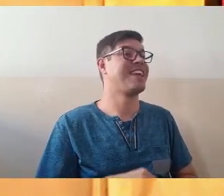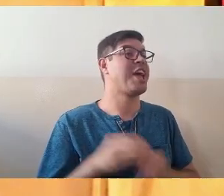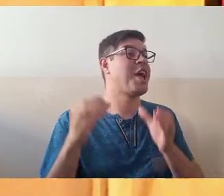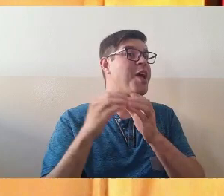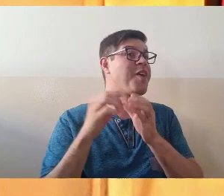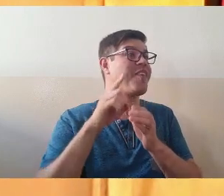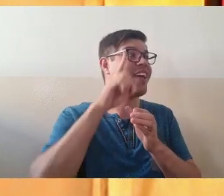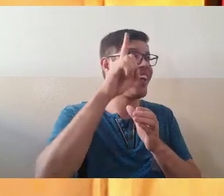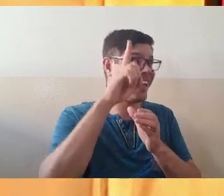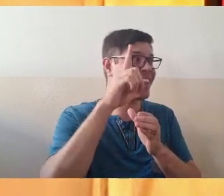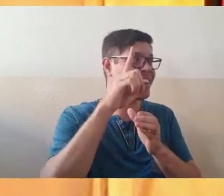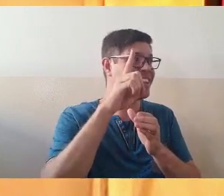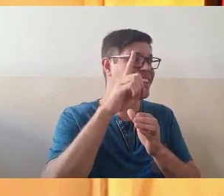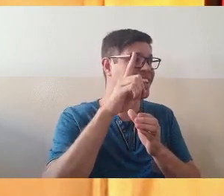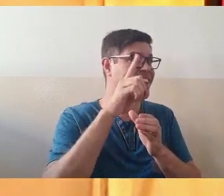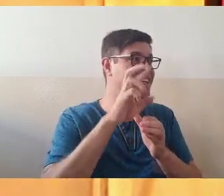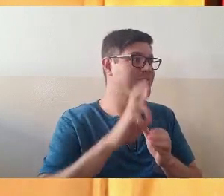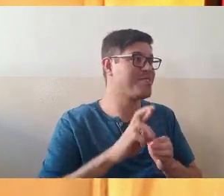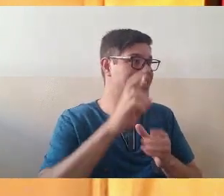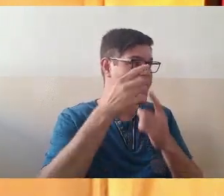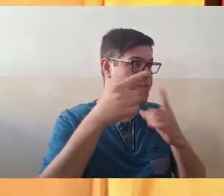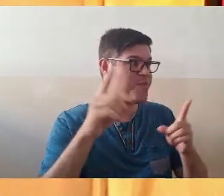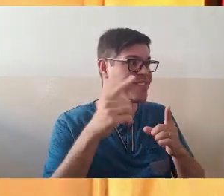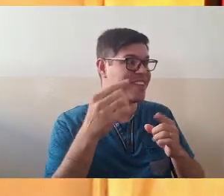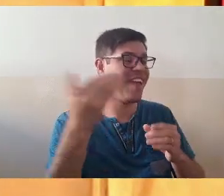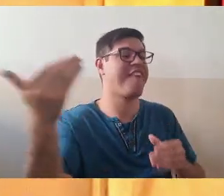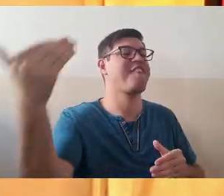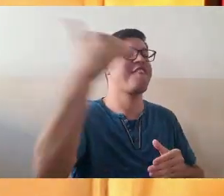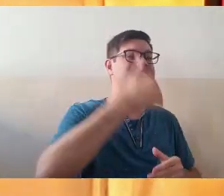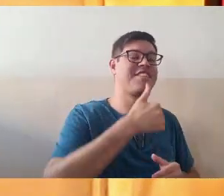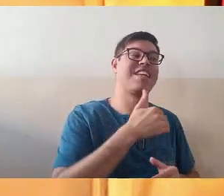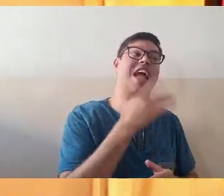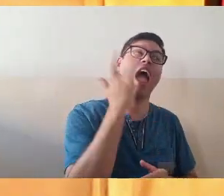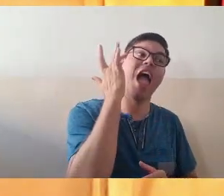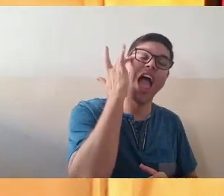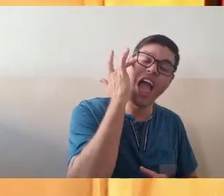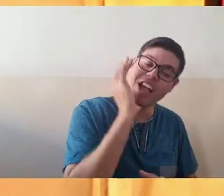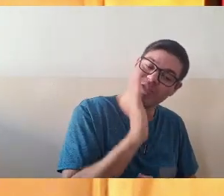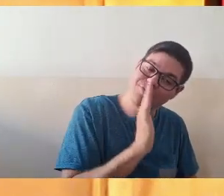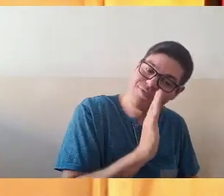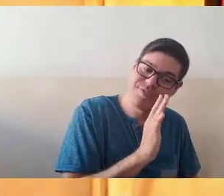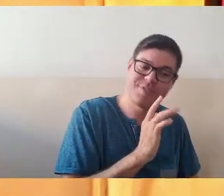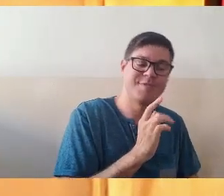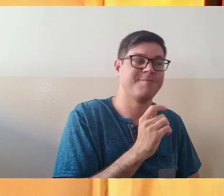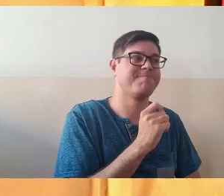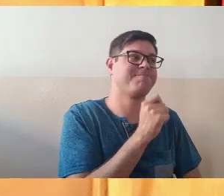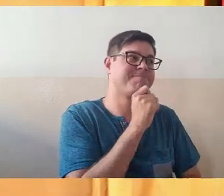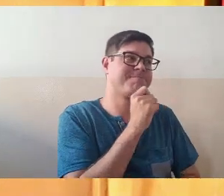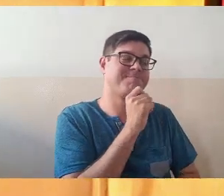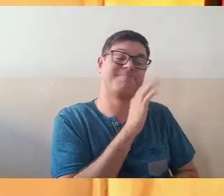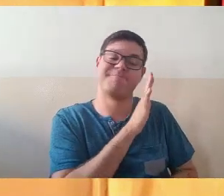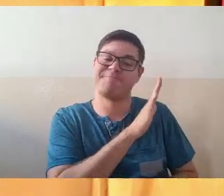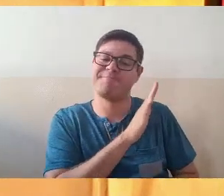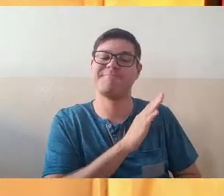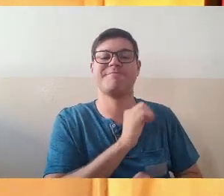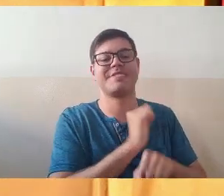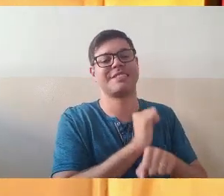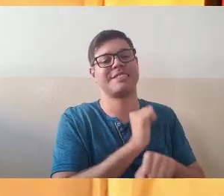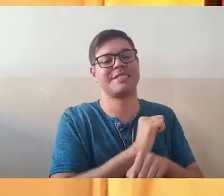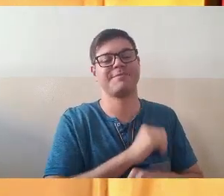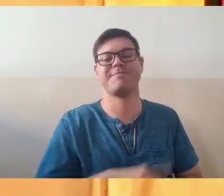Você falou, eu procuro um amor que seja bom para mim. Todo mundo procura, né? Eu acho que sim, né? Tá certo. Mas o